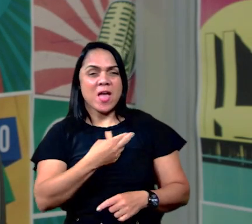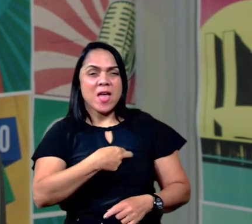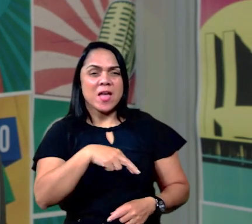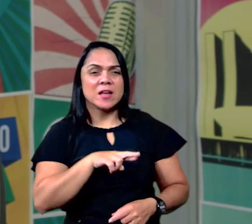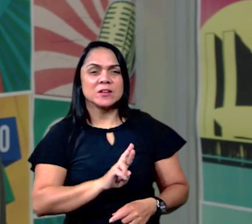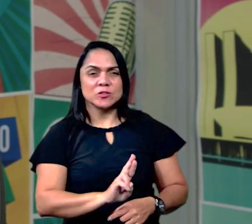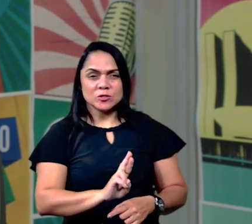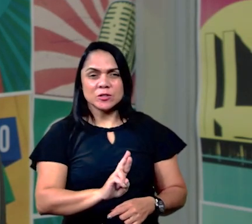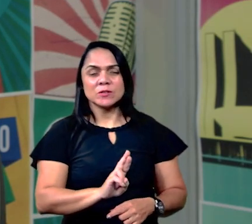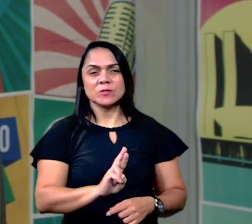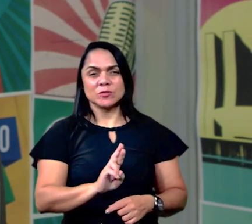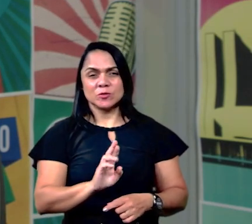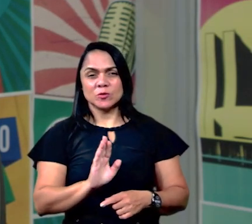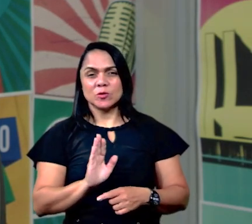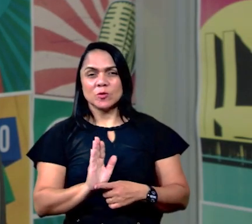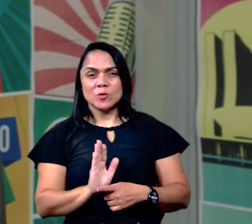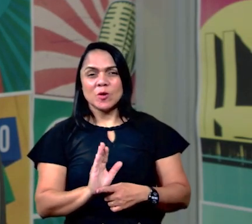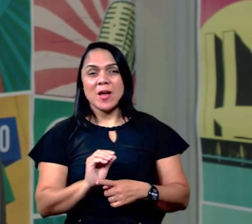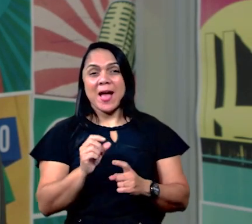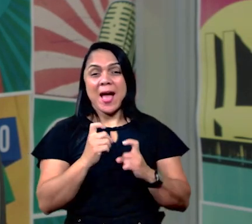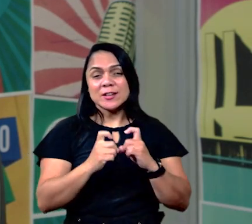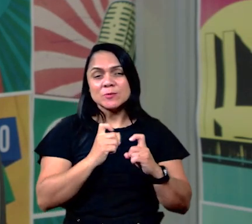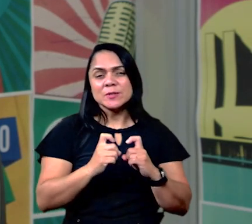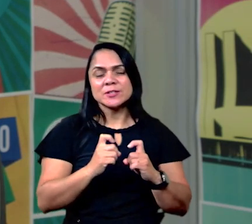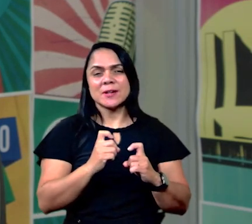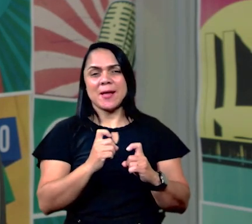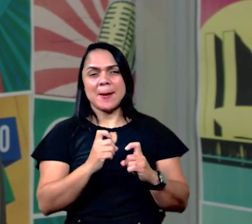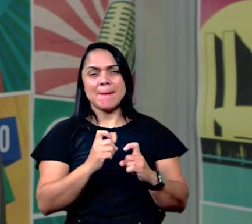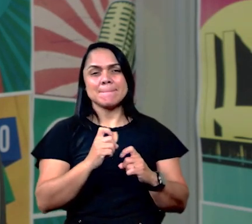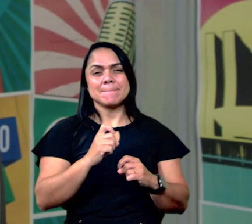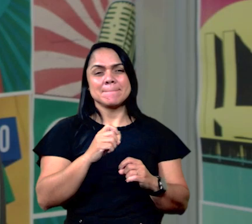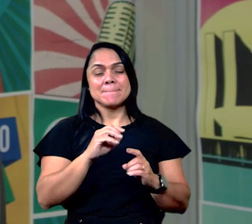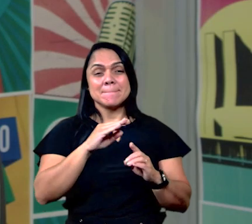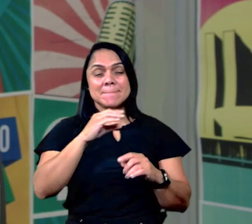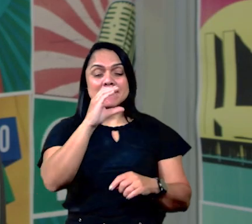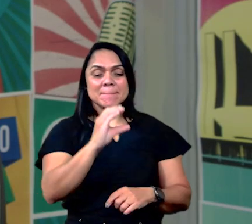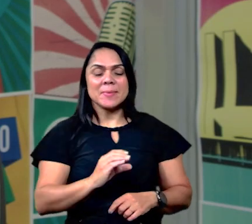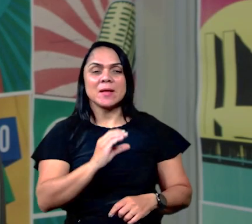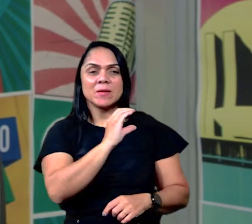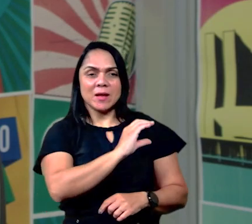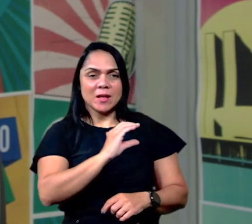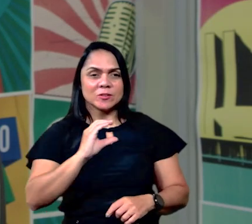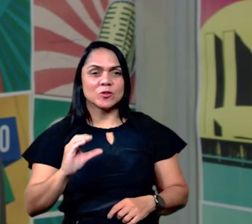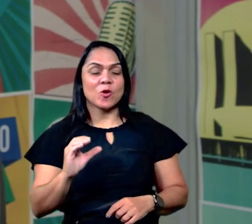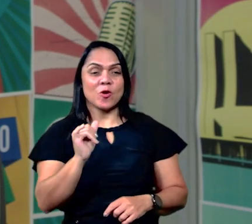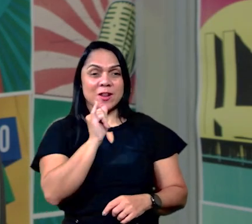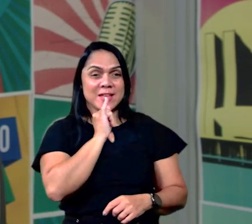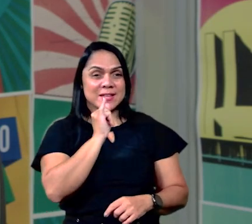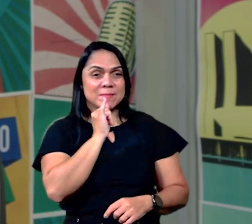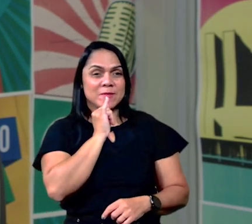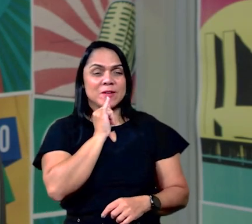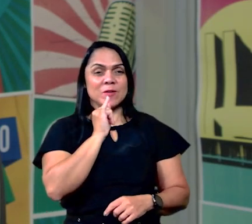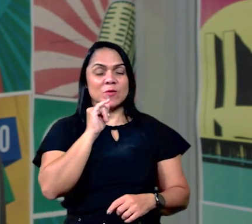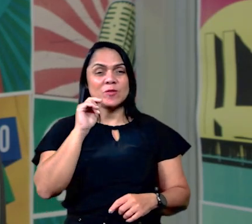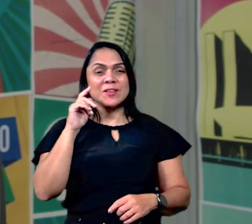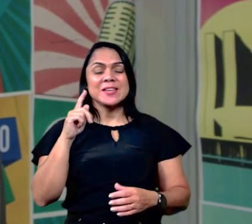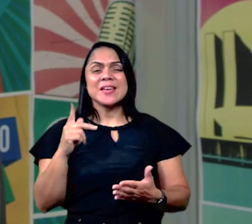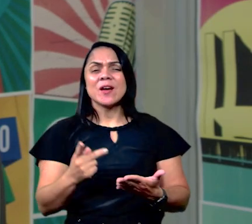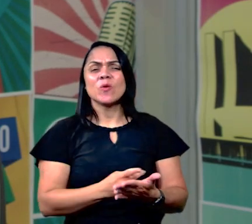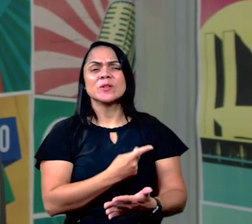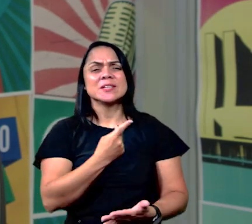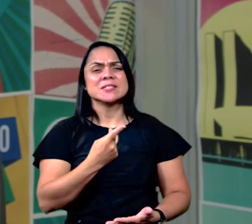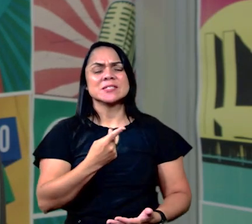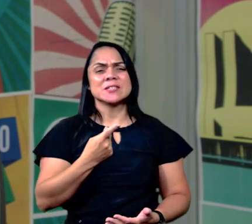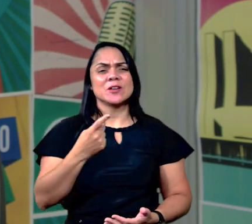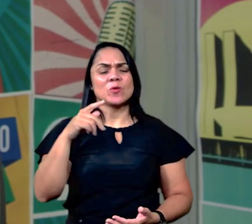pela igreja, por exemplo, que foi o que aconteceu com o Brasil, pelo padroado católico durante pelo menos, né, quatro